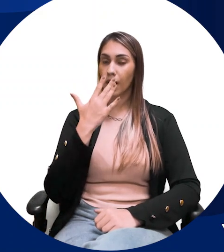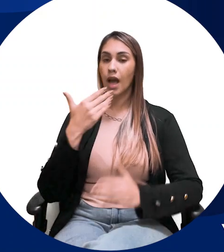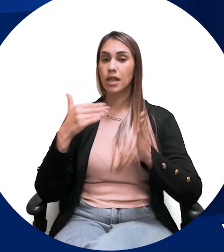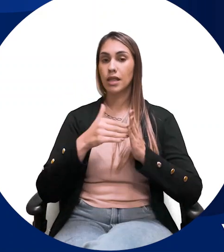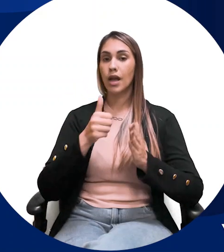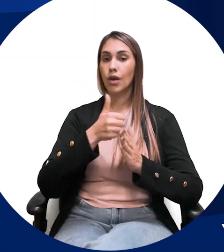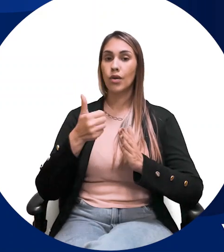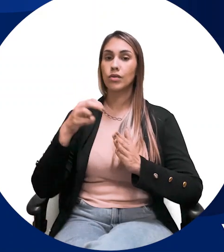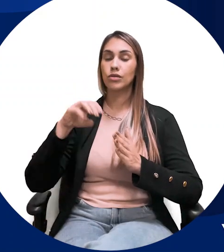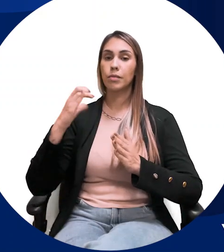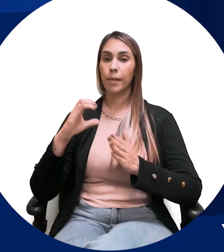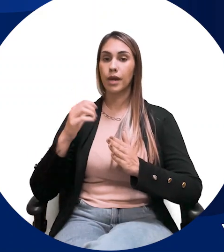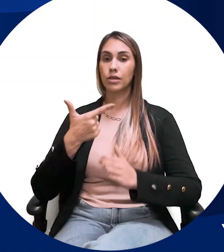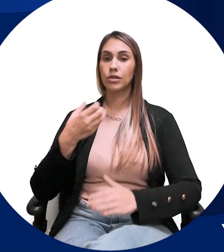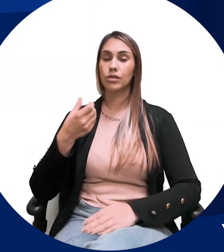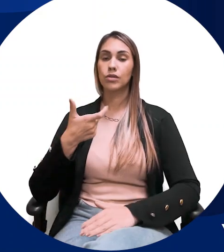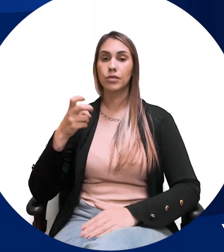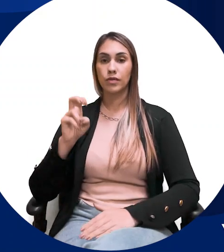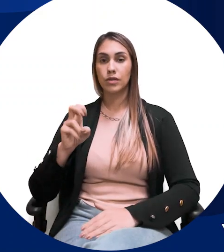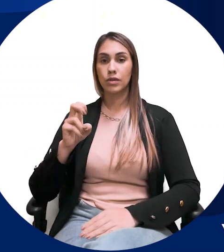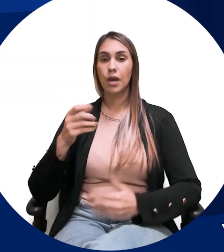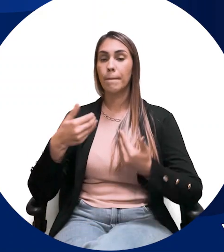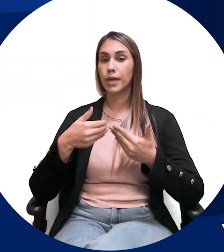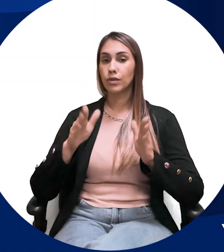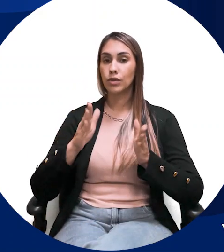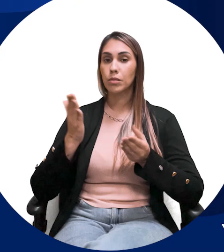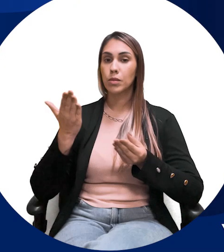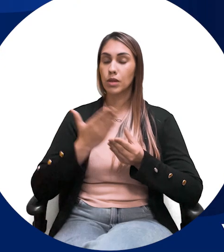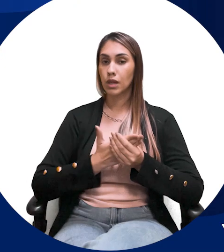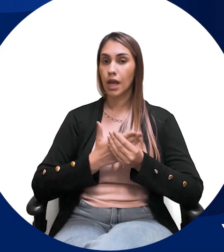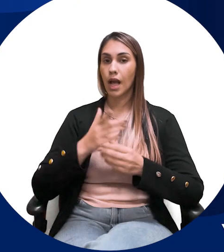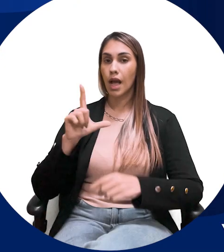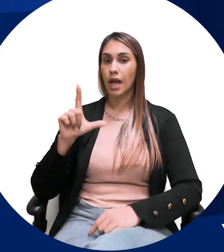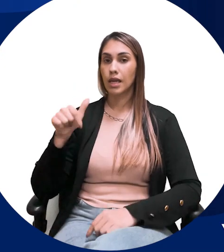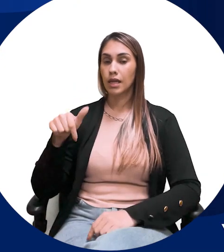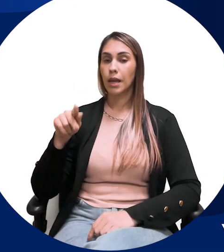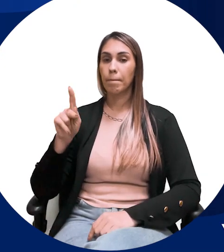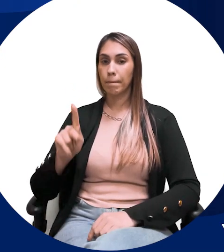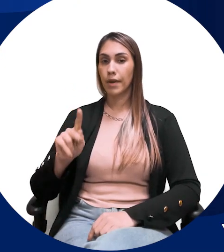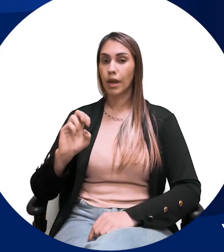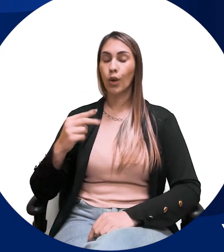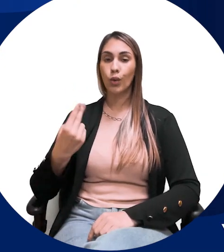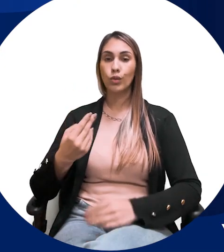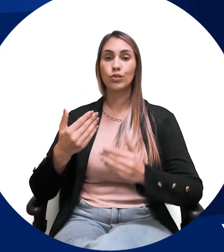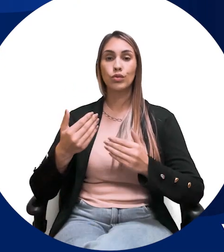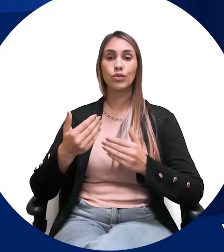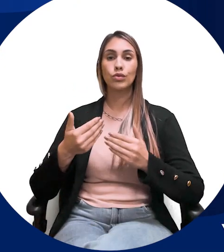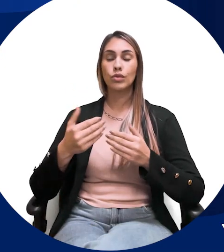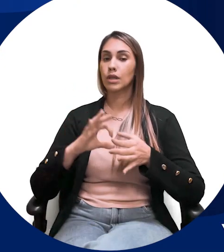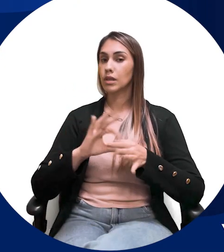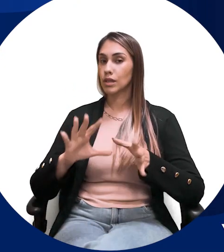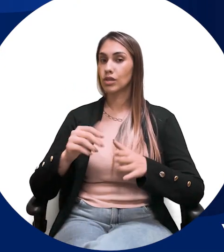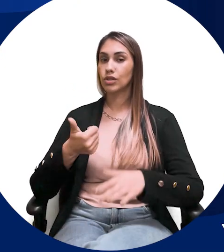de 2025 a 11 de março de 2025. Abertura do processo de solicitação de LQP ou dispensa,